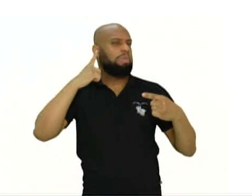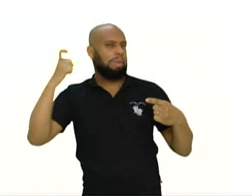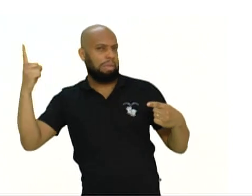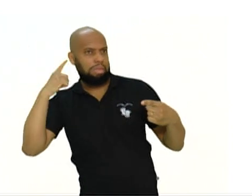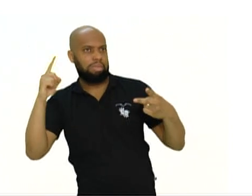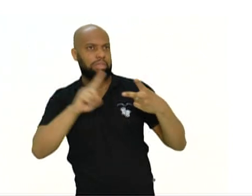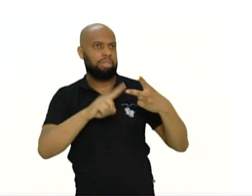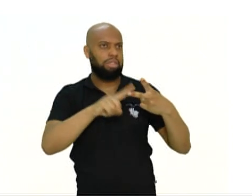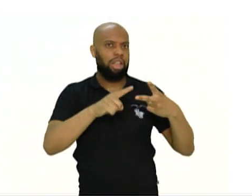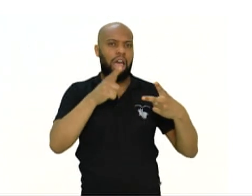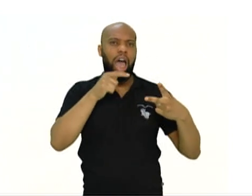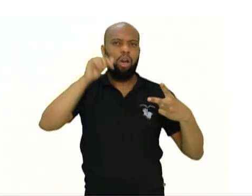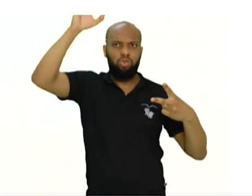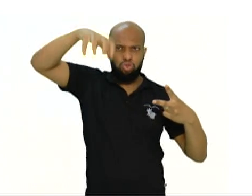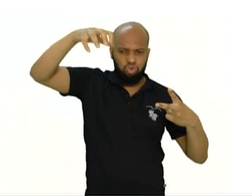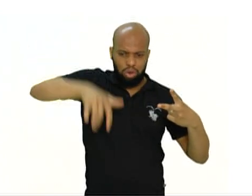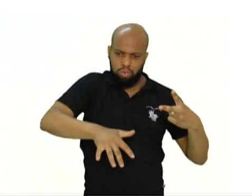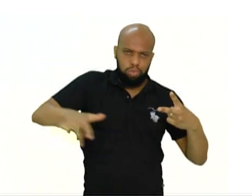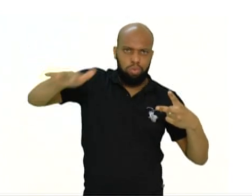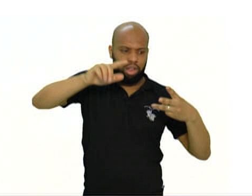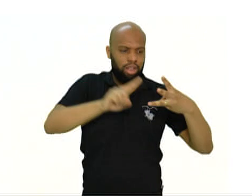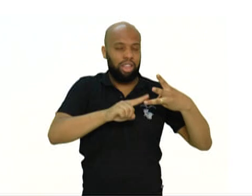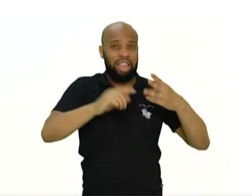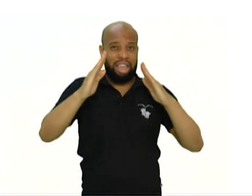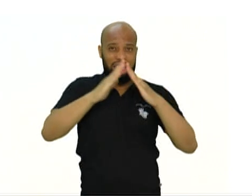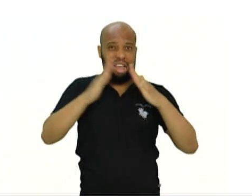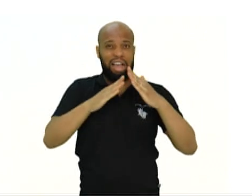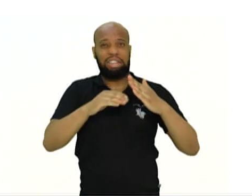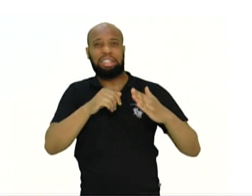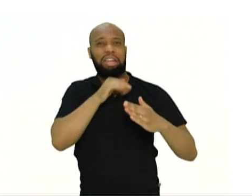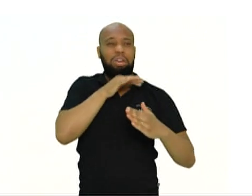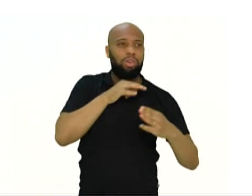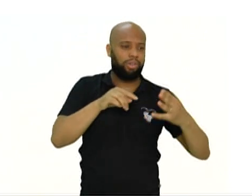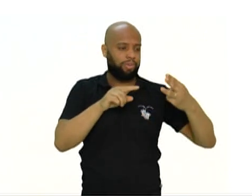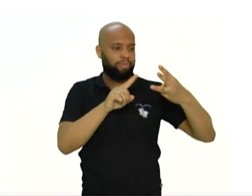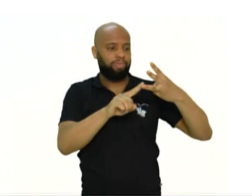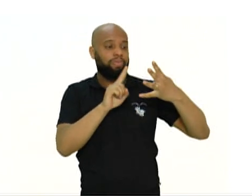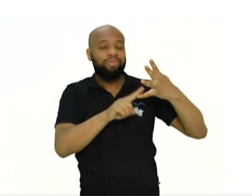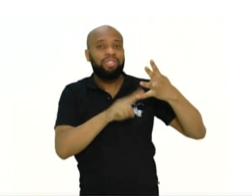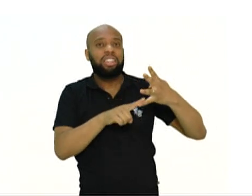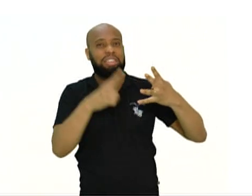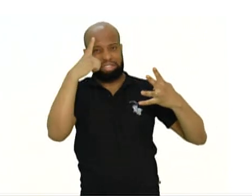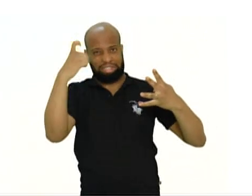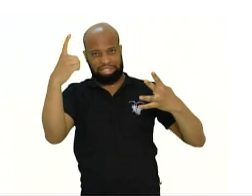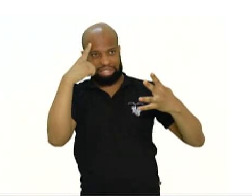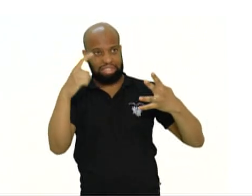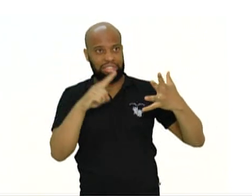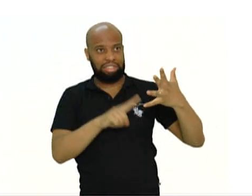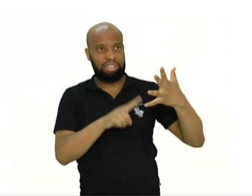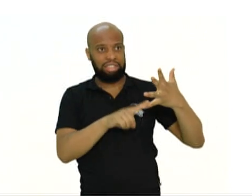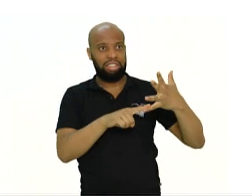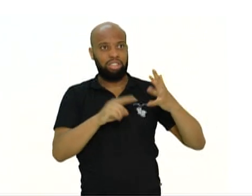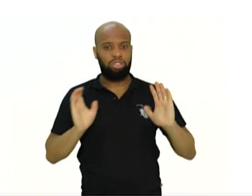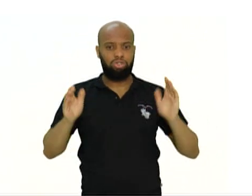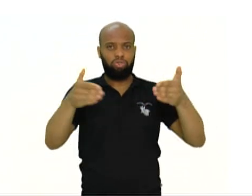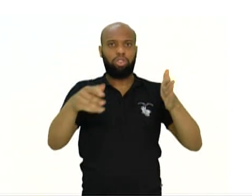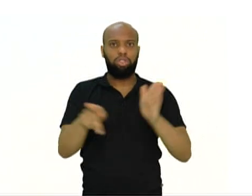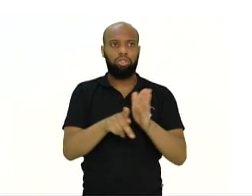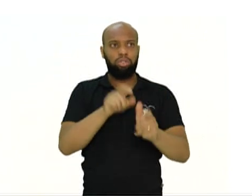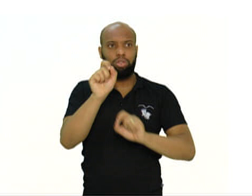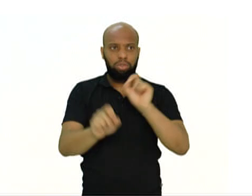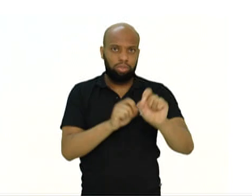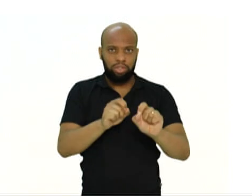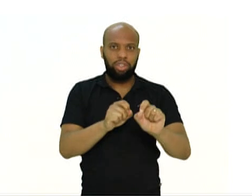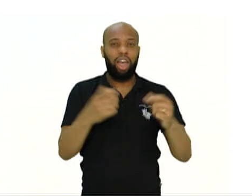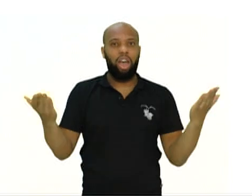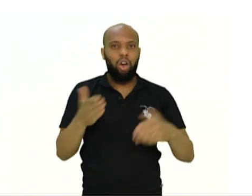B, enchentes, C, moradias precárias, D, violência ou alternativa E, concentração fundiária.